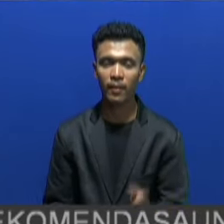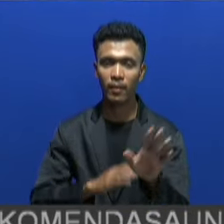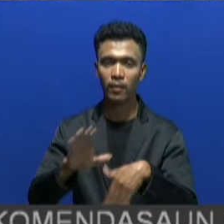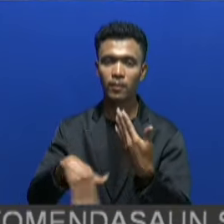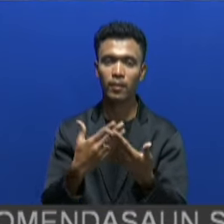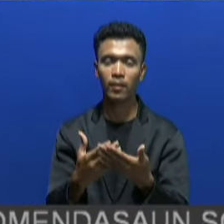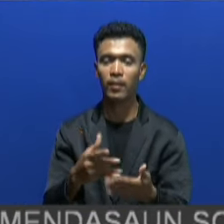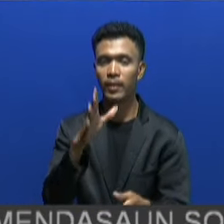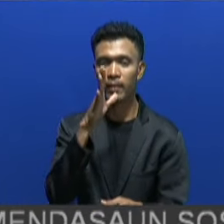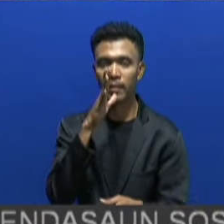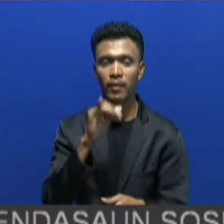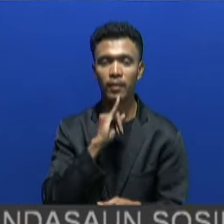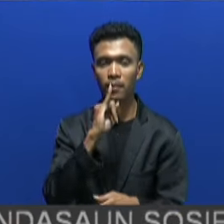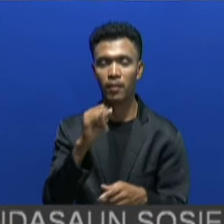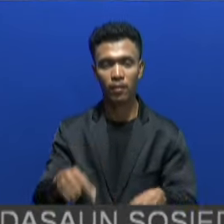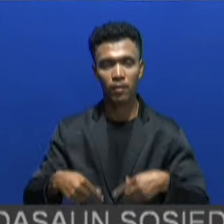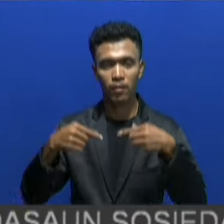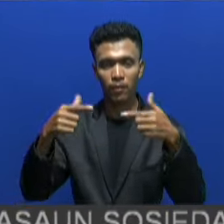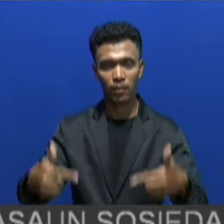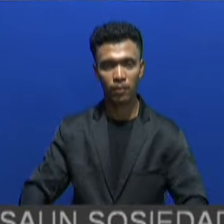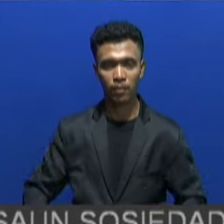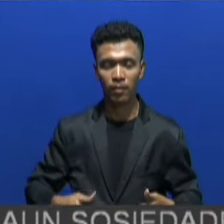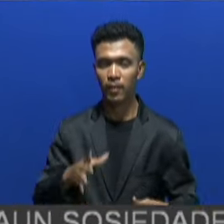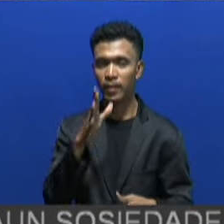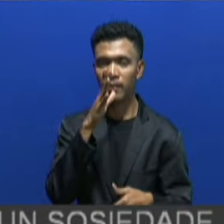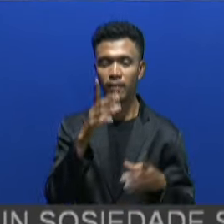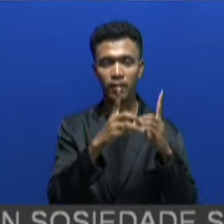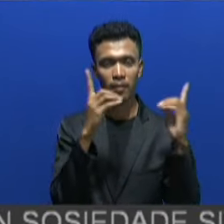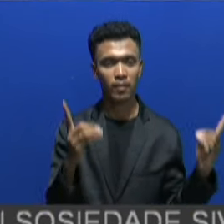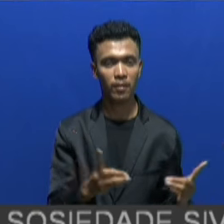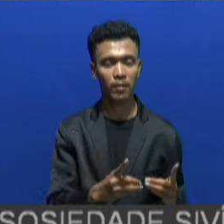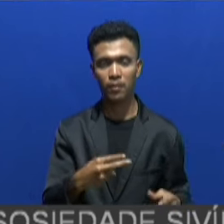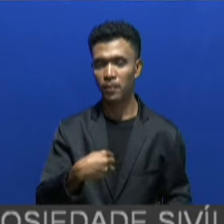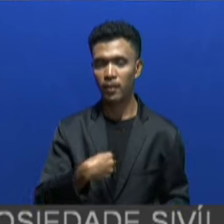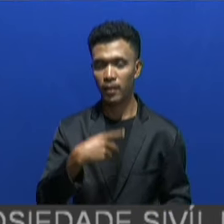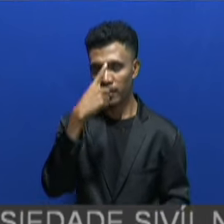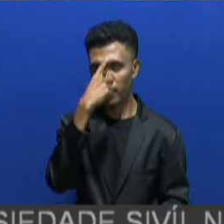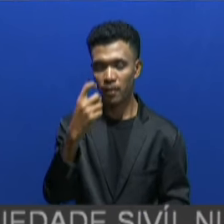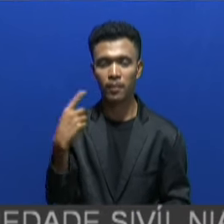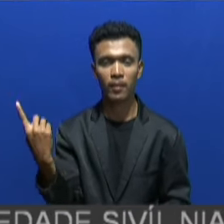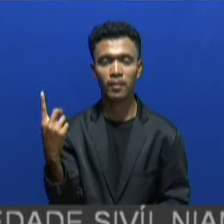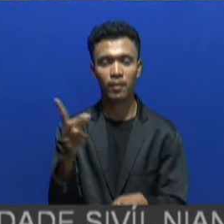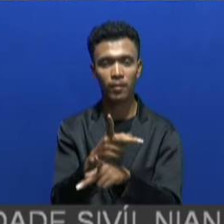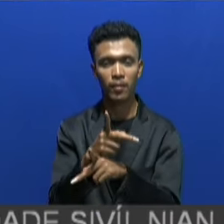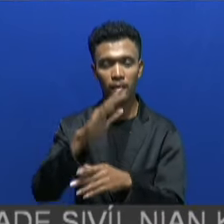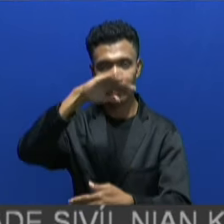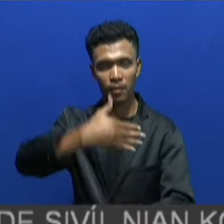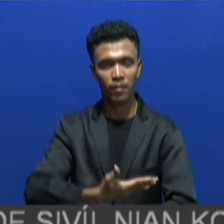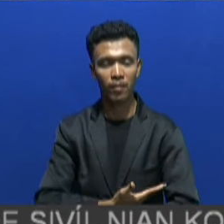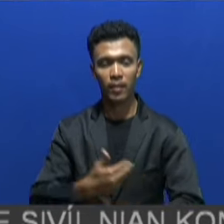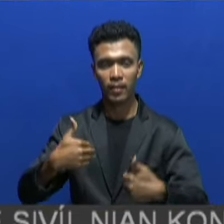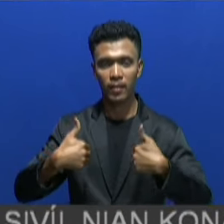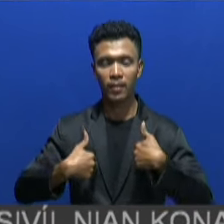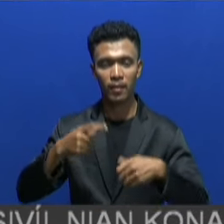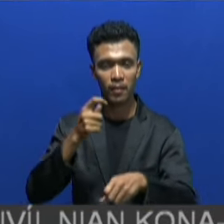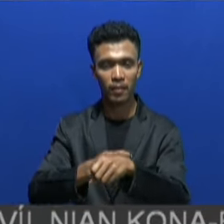Maluxira inan mac fomoris inan domingain tamba sempre cuidado ne oansira iha tempo susar